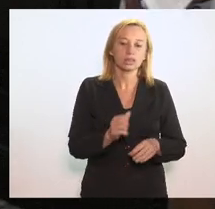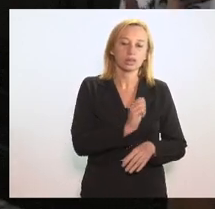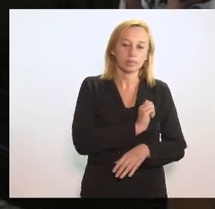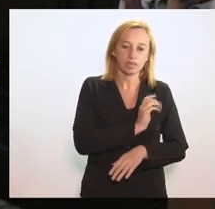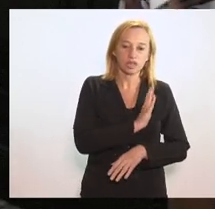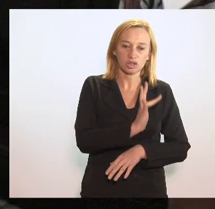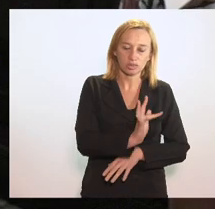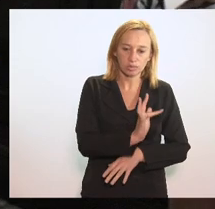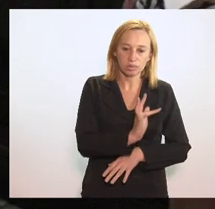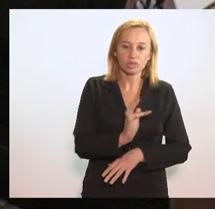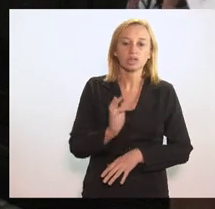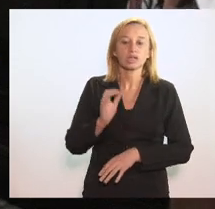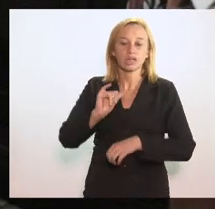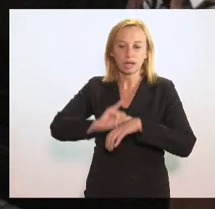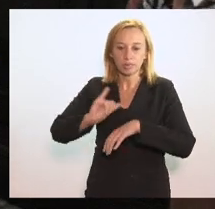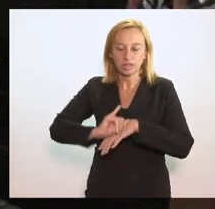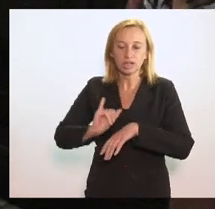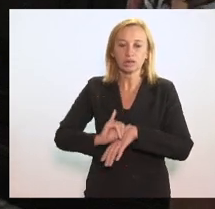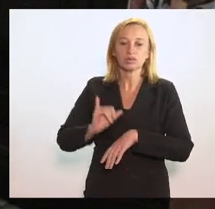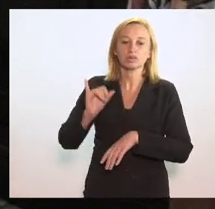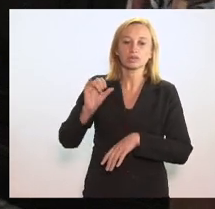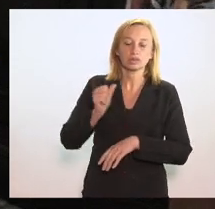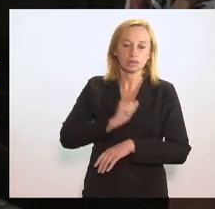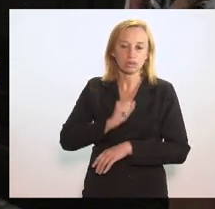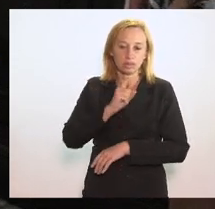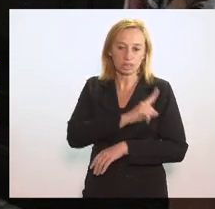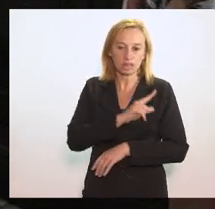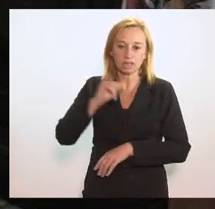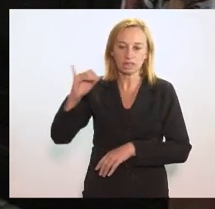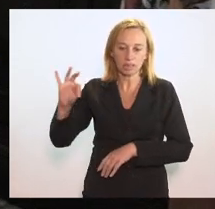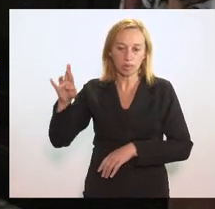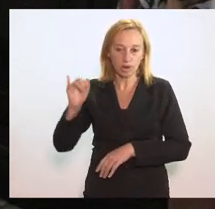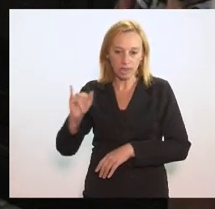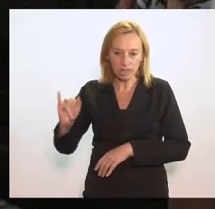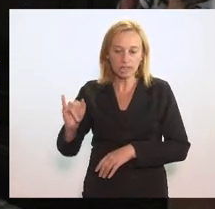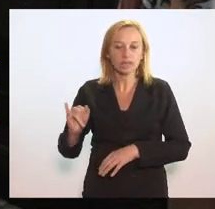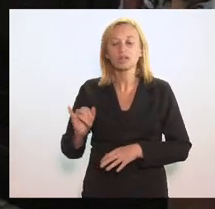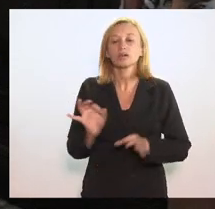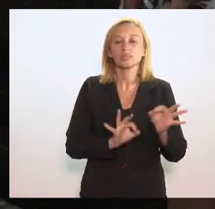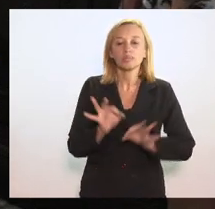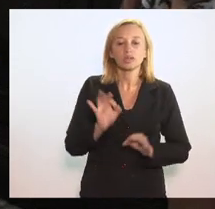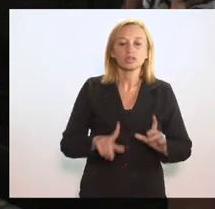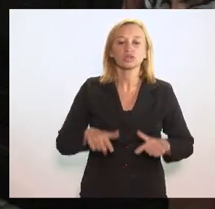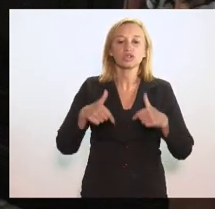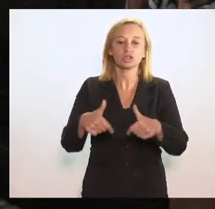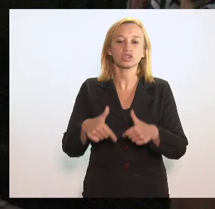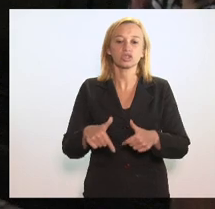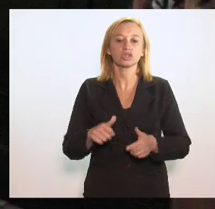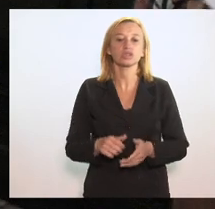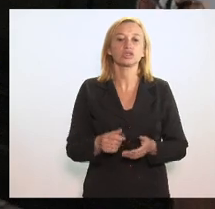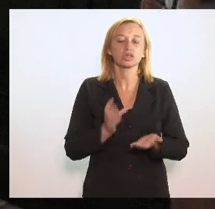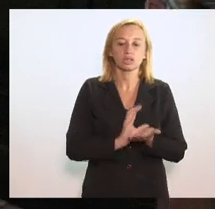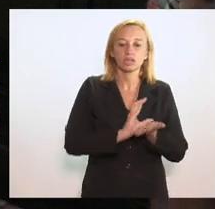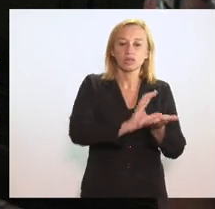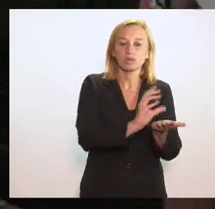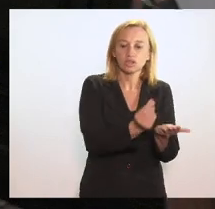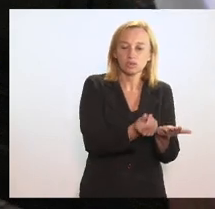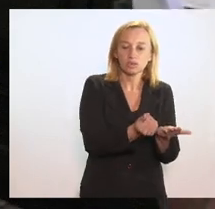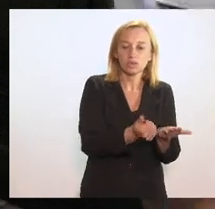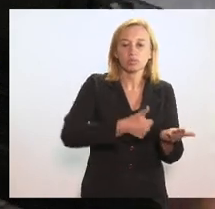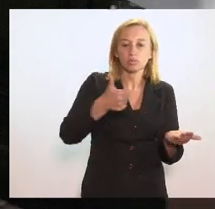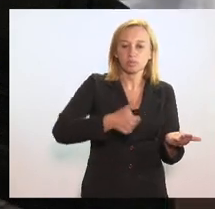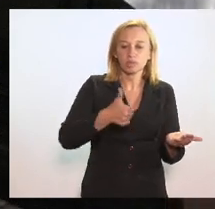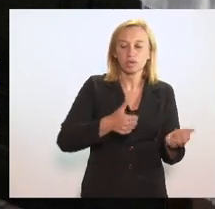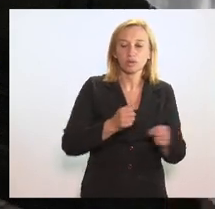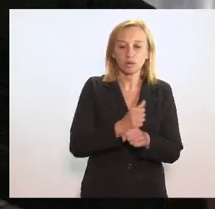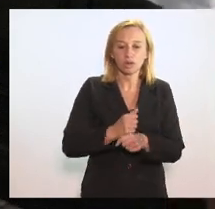da capital, de São Gonçalo, de Itaboraí e de Campos, o plano de ação a investimentos programados no primeiro ano, para o ano